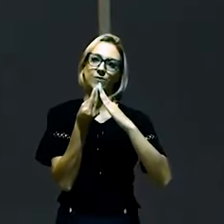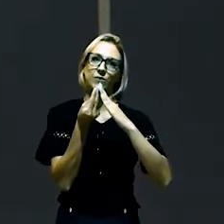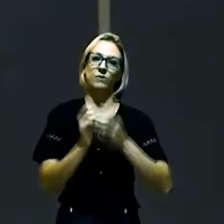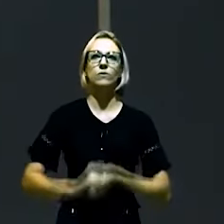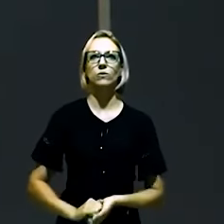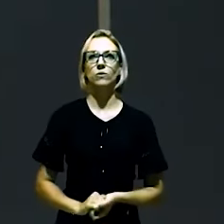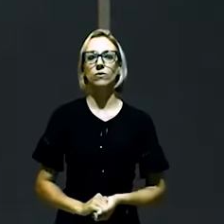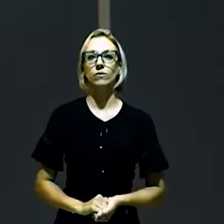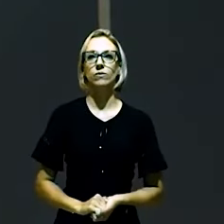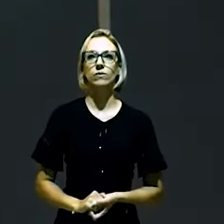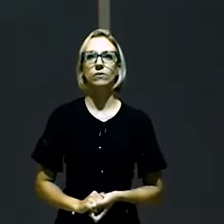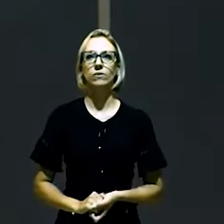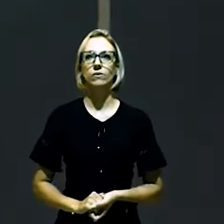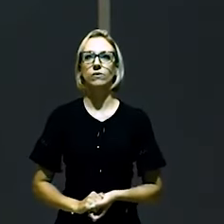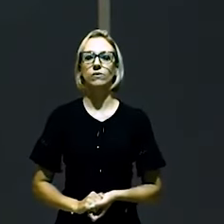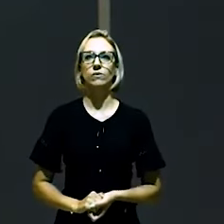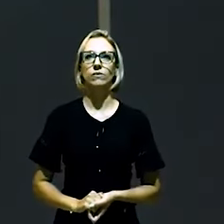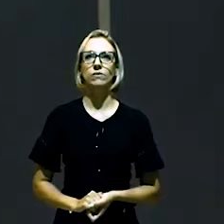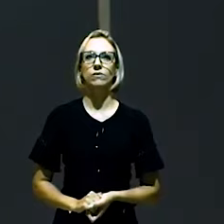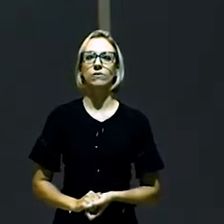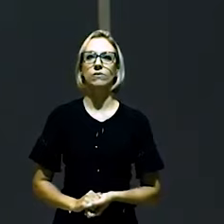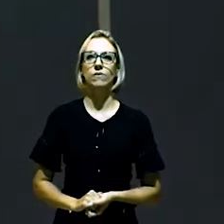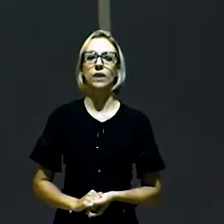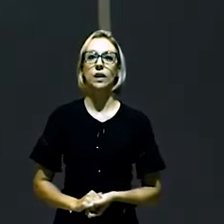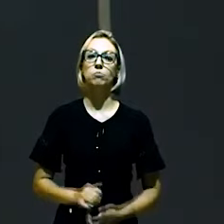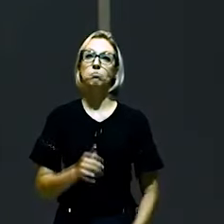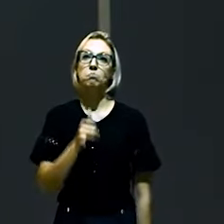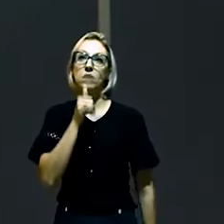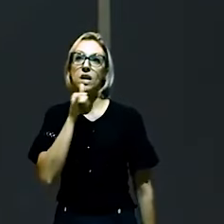E daí é o seguinte, eu já faltei ontem, no domingo passado mesmo.